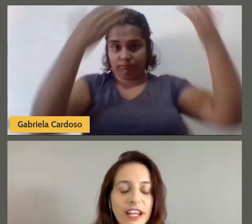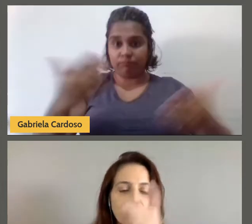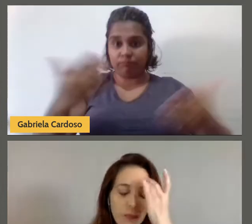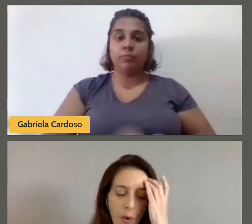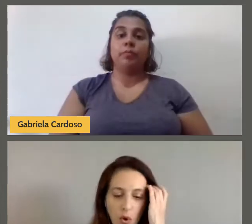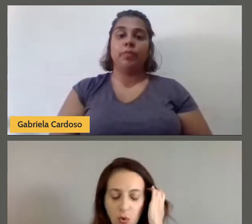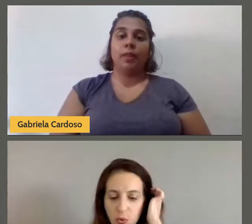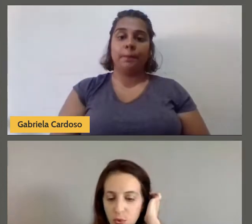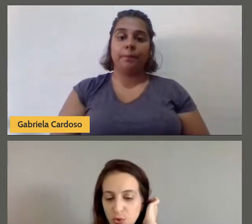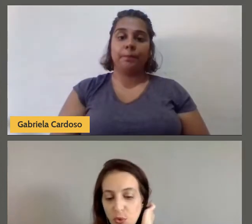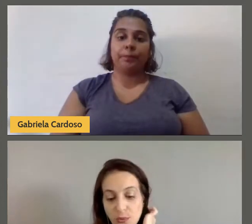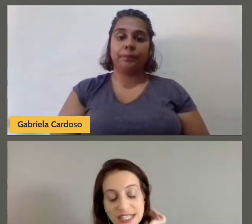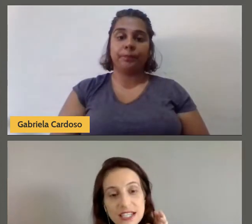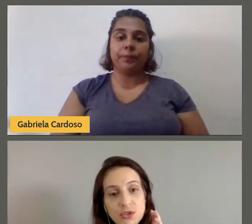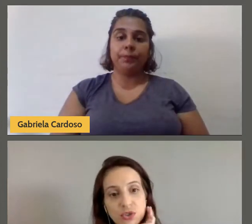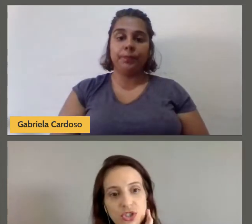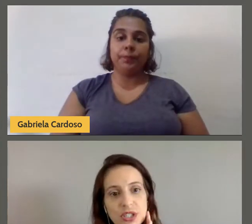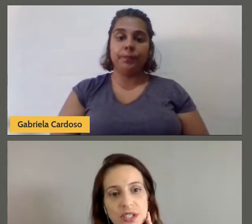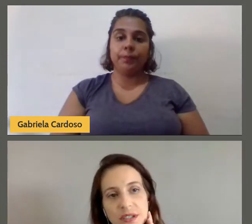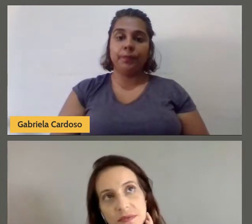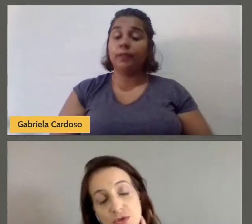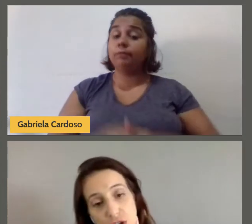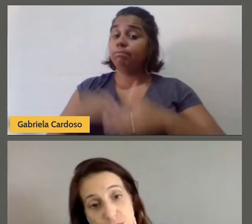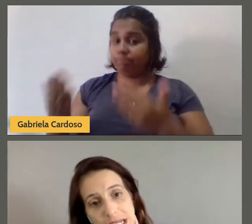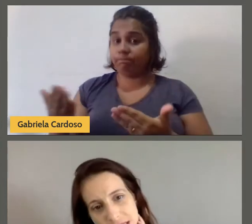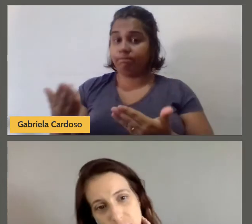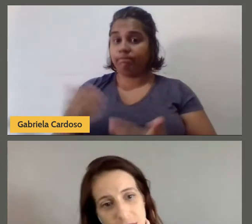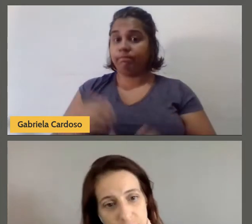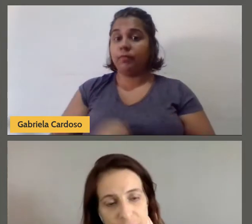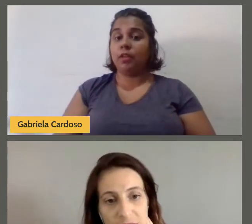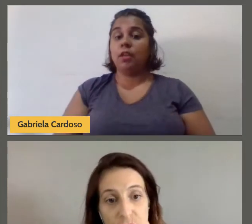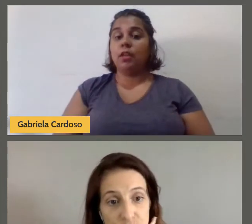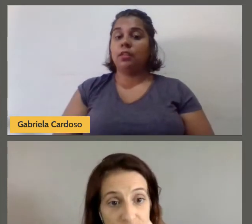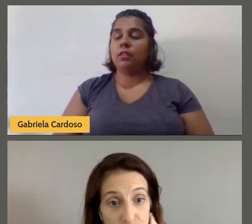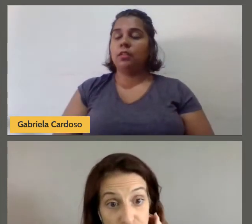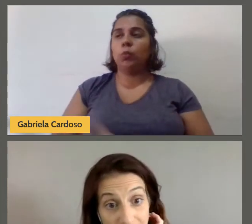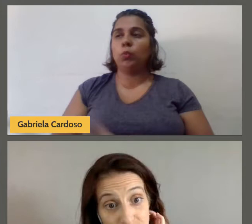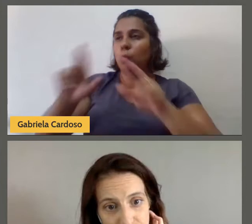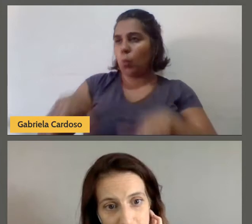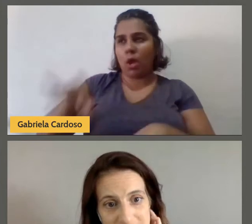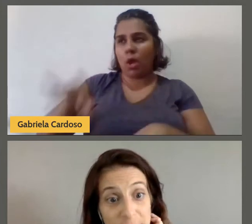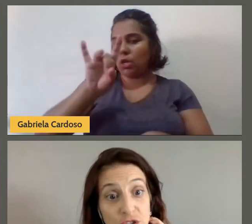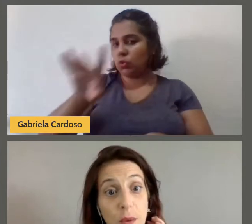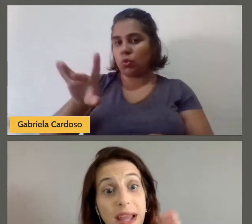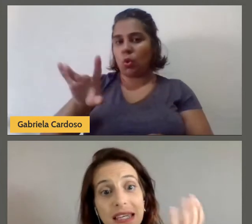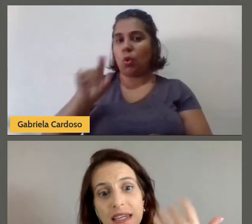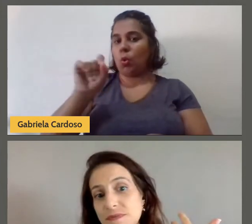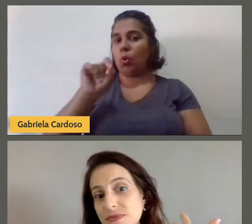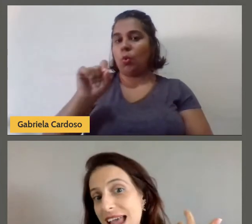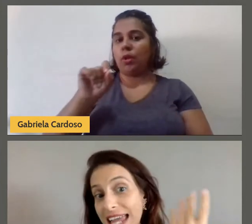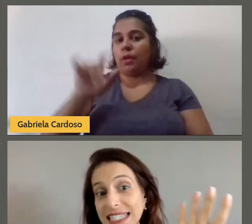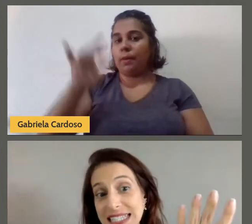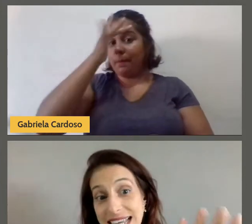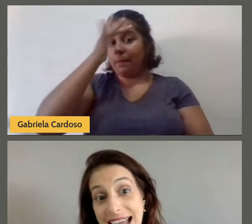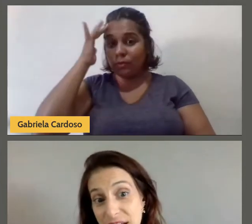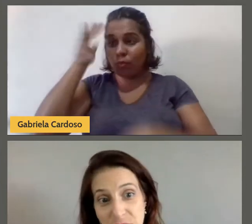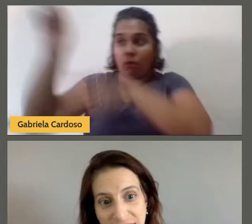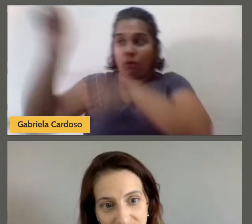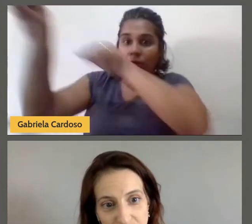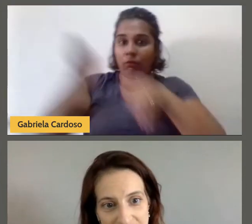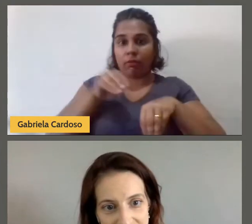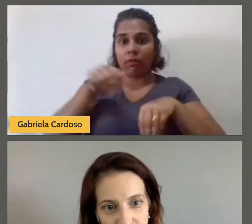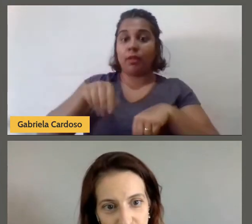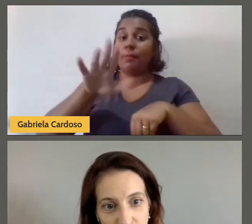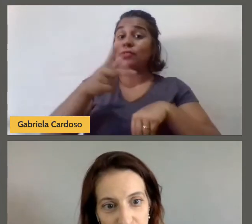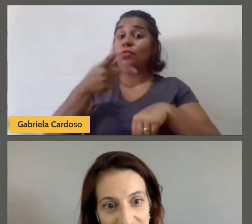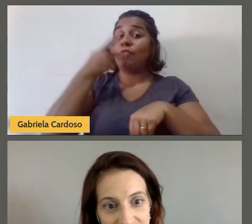E falando um pouco do contexto não só de imigração, mas falando dos refugiados especificamente, como é que é esse cenário